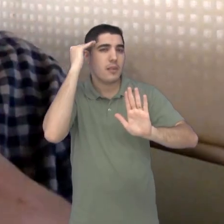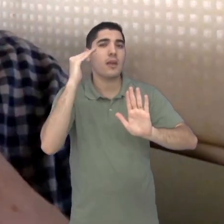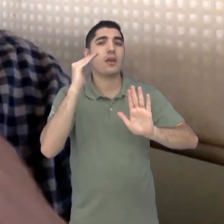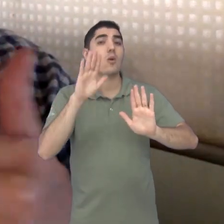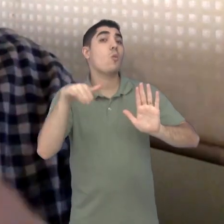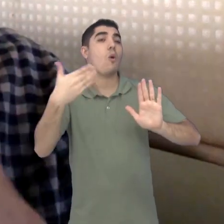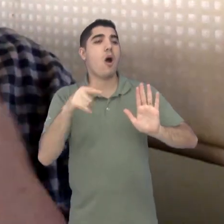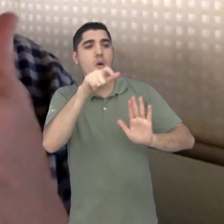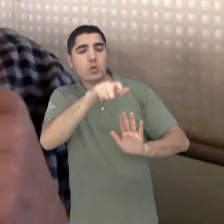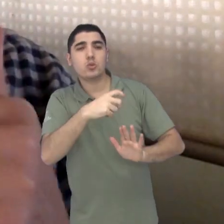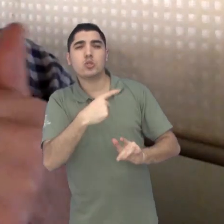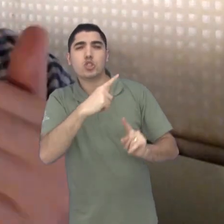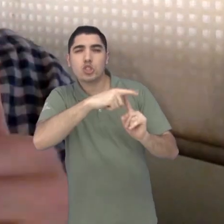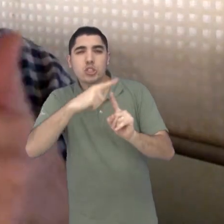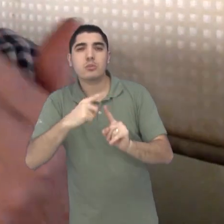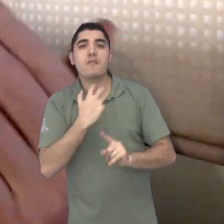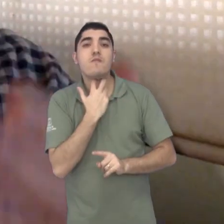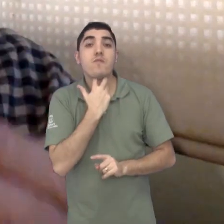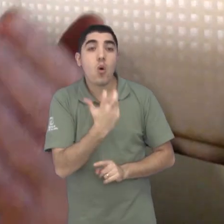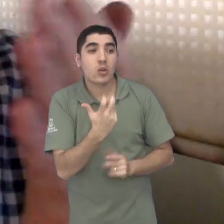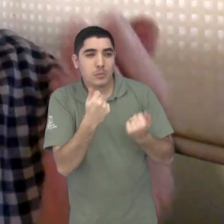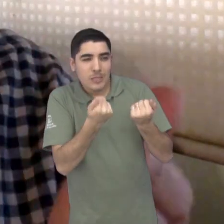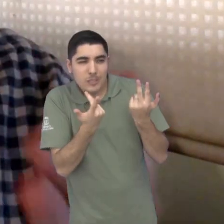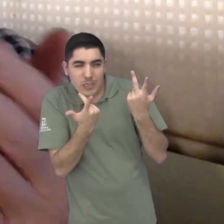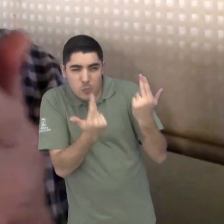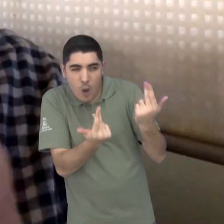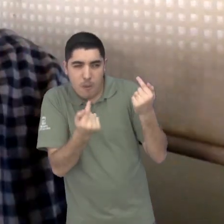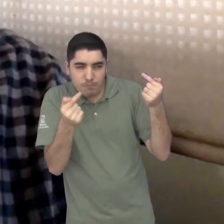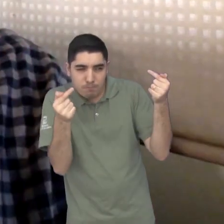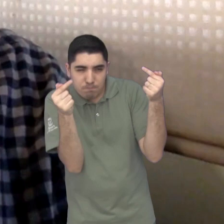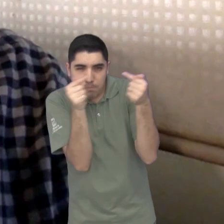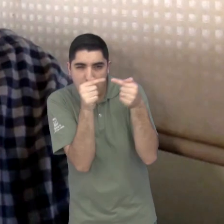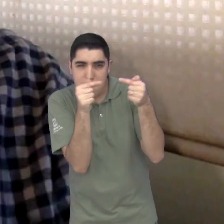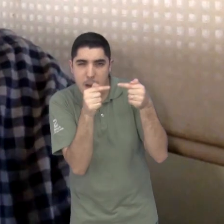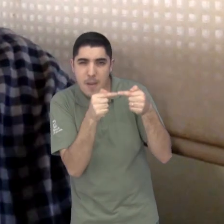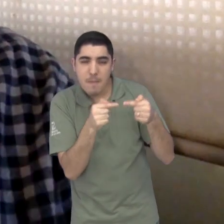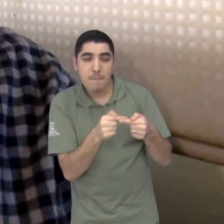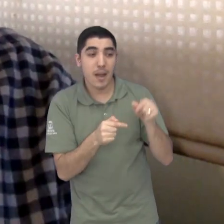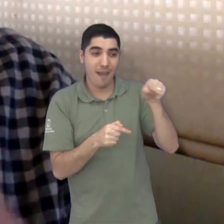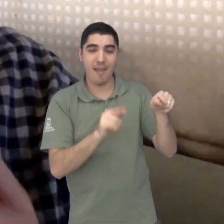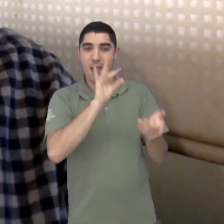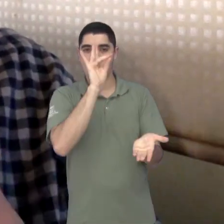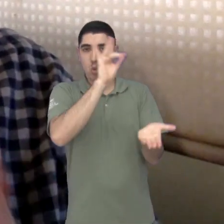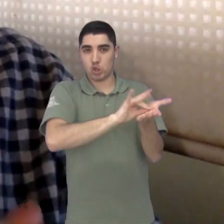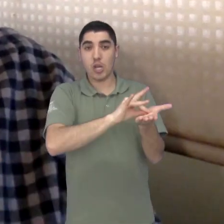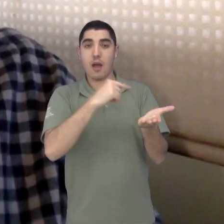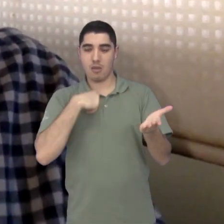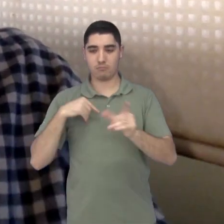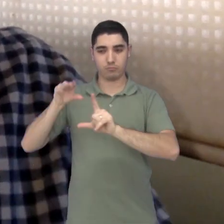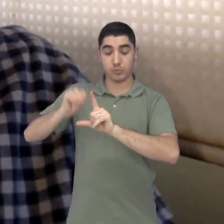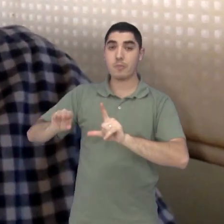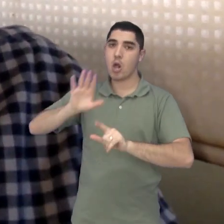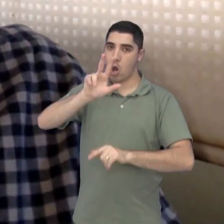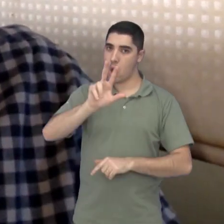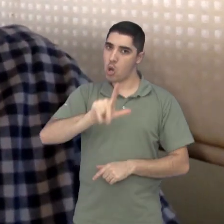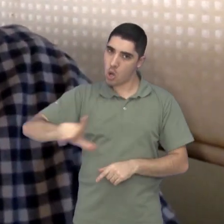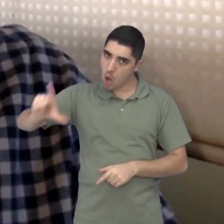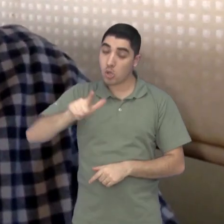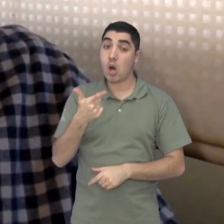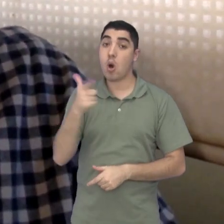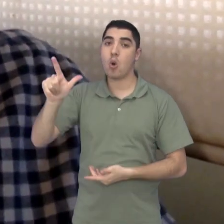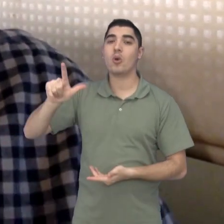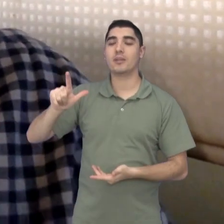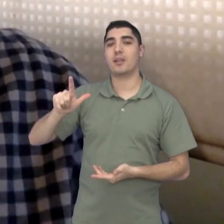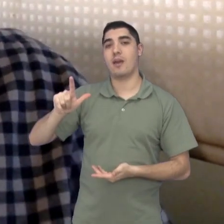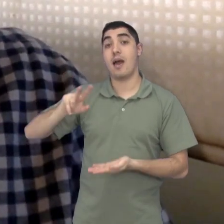voz e fazer rigorosamente aquilo que foi feito no original. Claro que a tradução tem